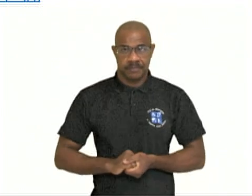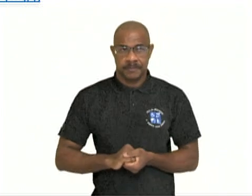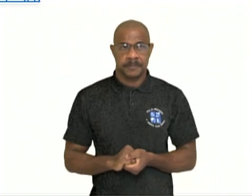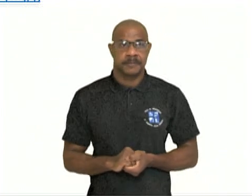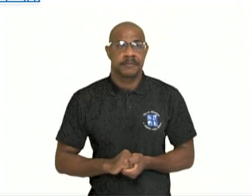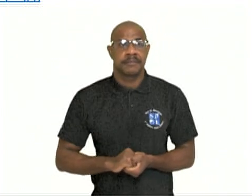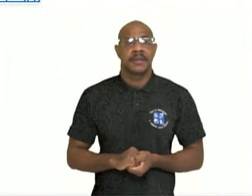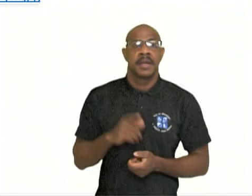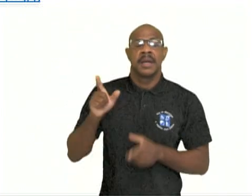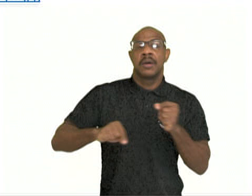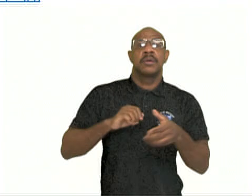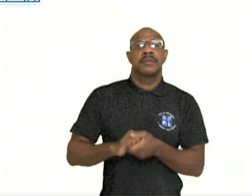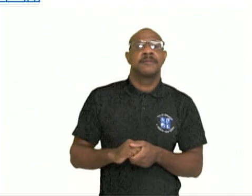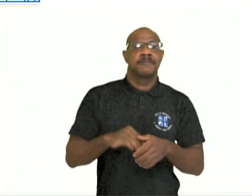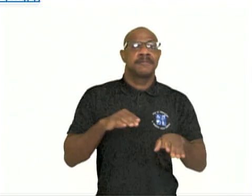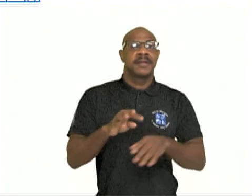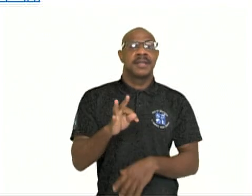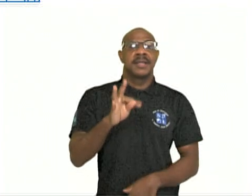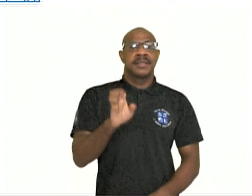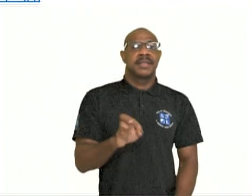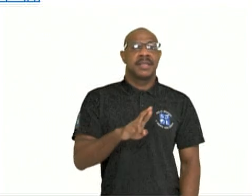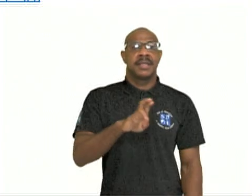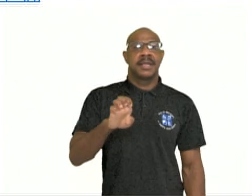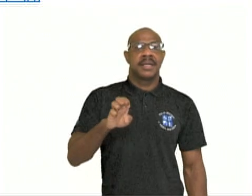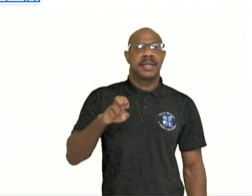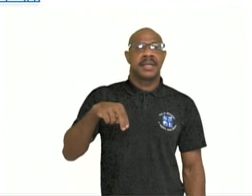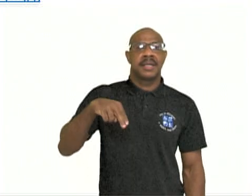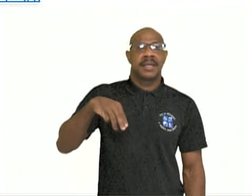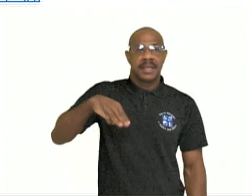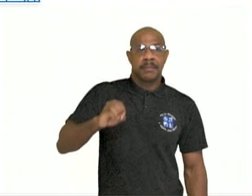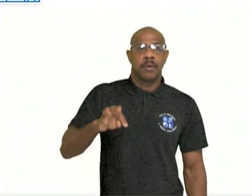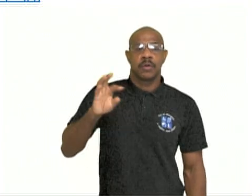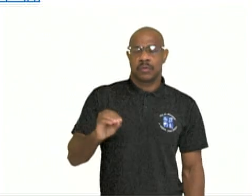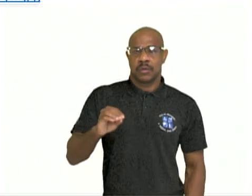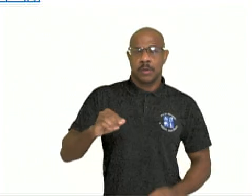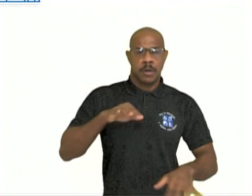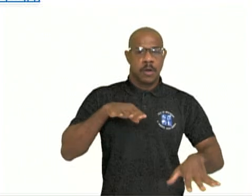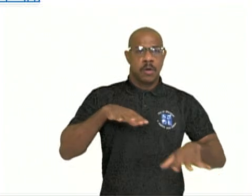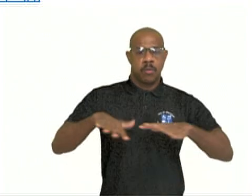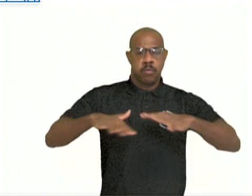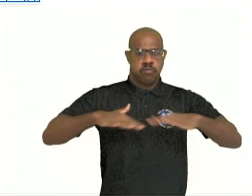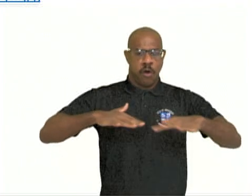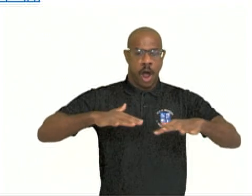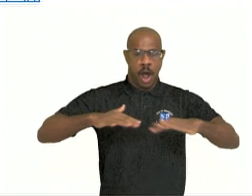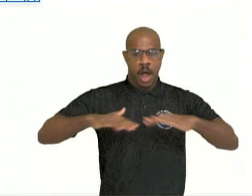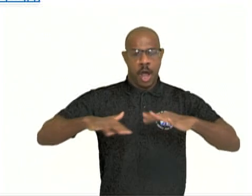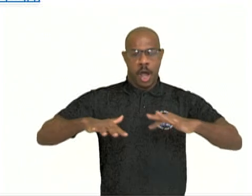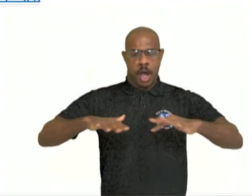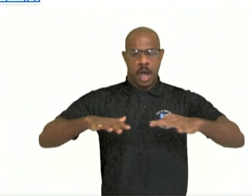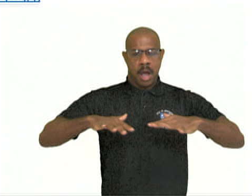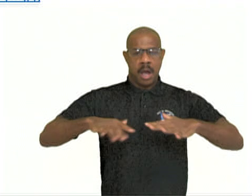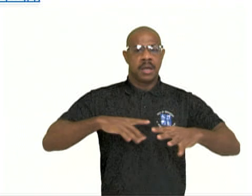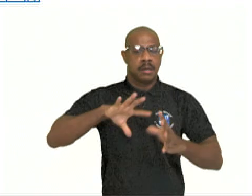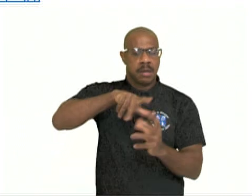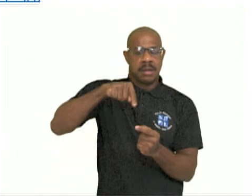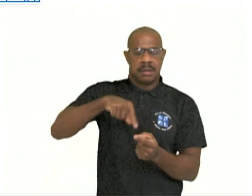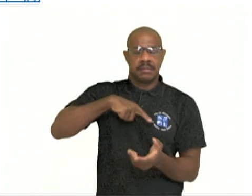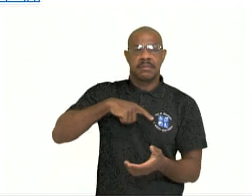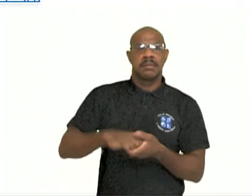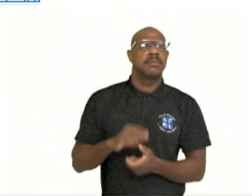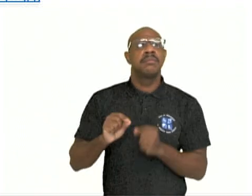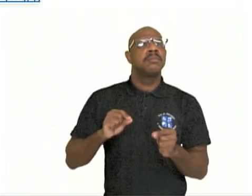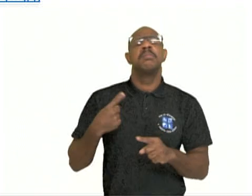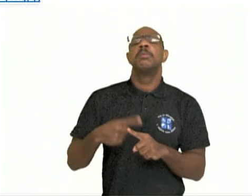agentes internos são os terremotos, também chamados de abalos sísmicos, que são os tremores de terras. Esses tremores, eles